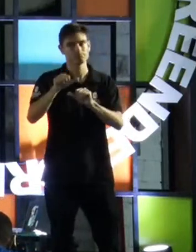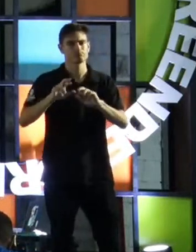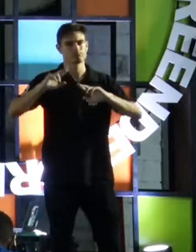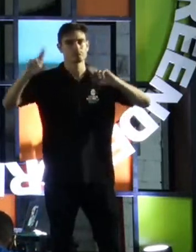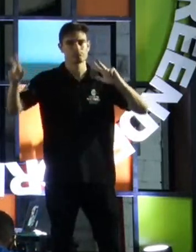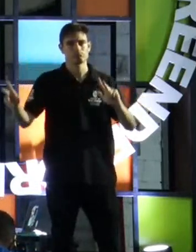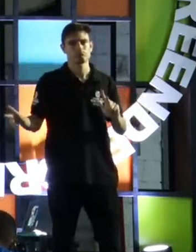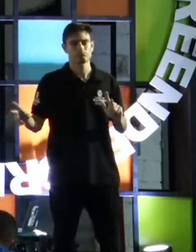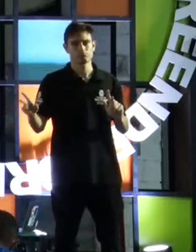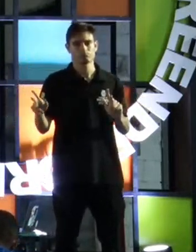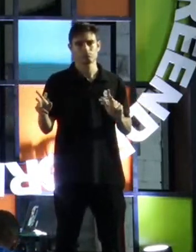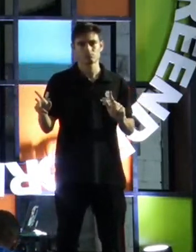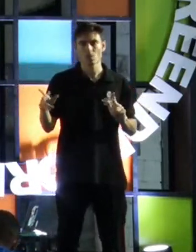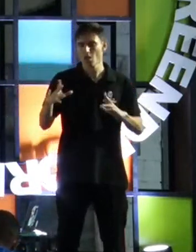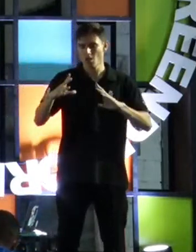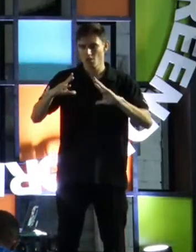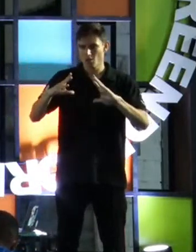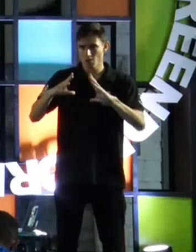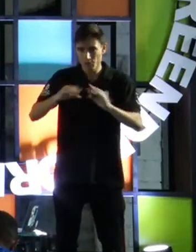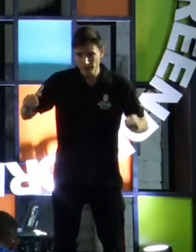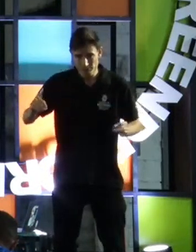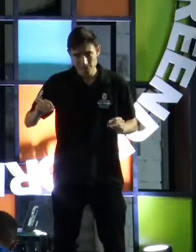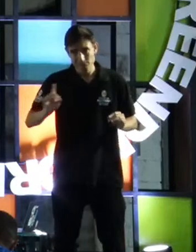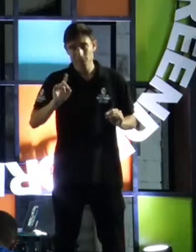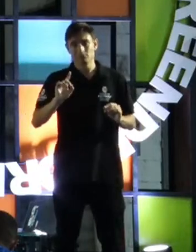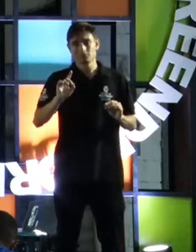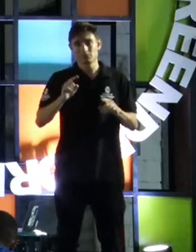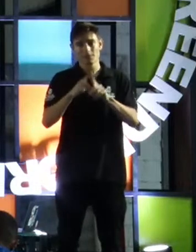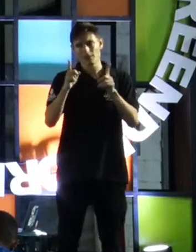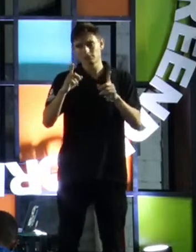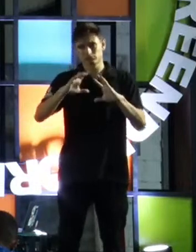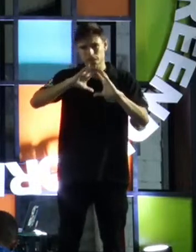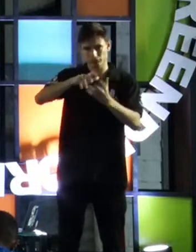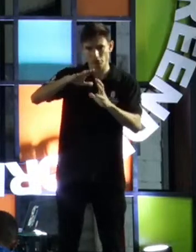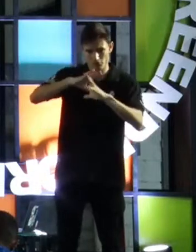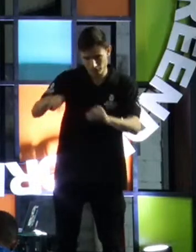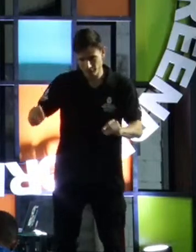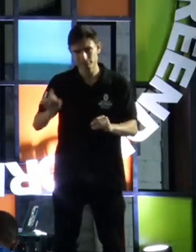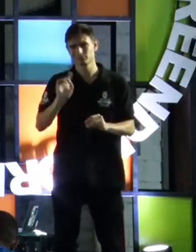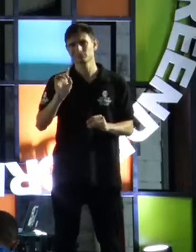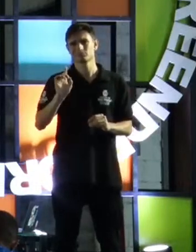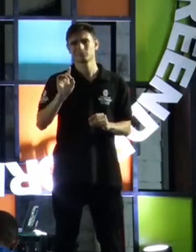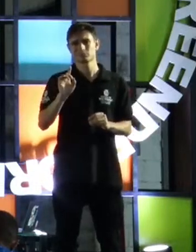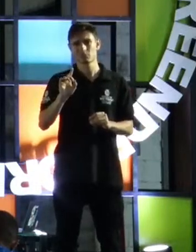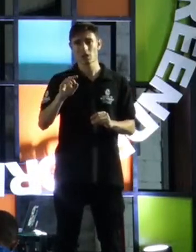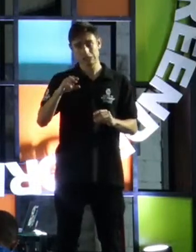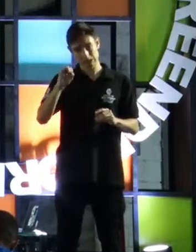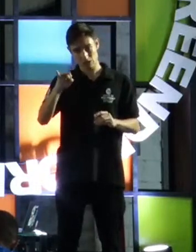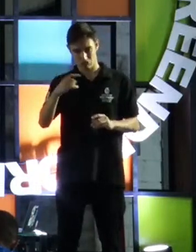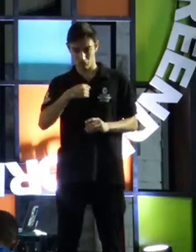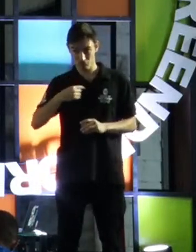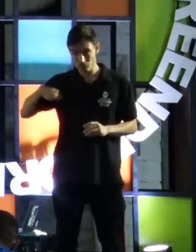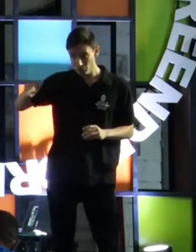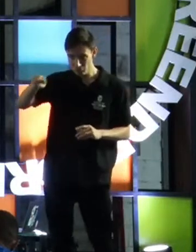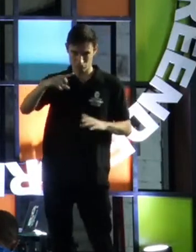falo que o fim também não é que ele vai se acabar, não. Até vai. Na verdade, o mundo não vai se acabar, não. A gente é que pode se acabar nele, né?